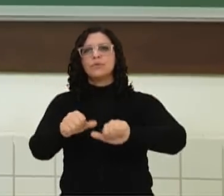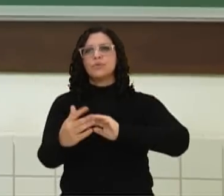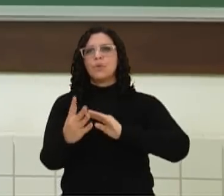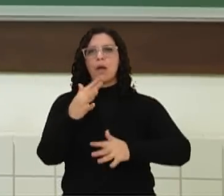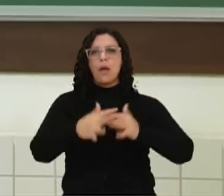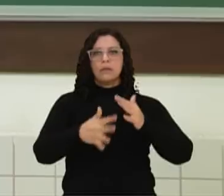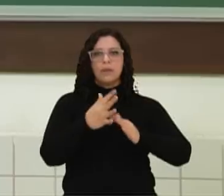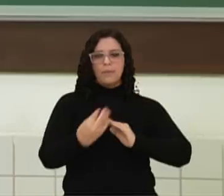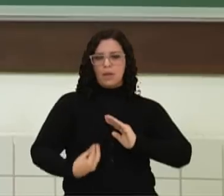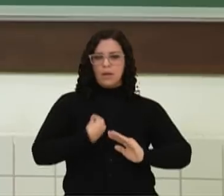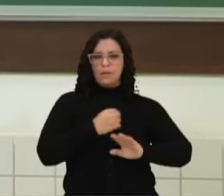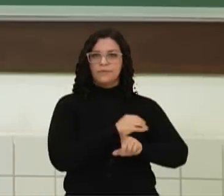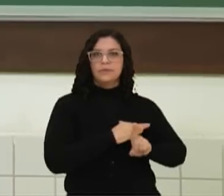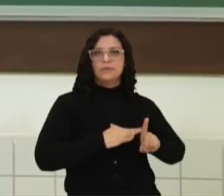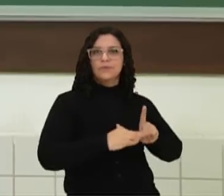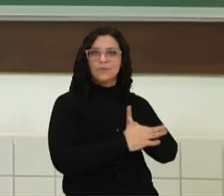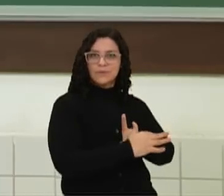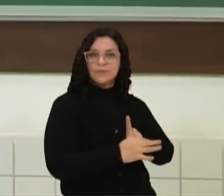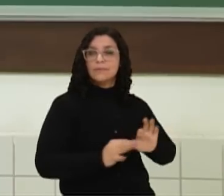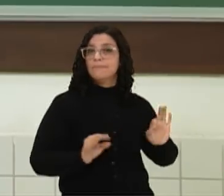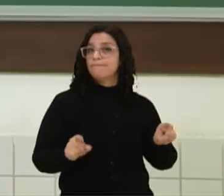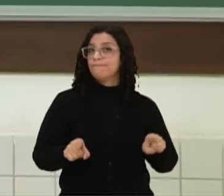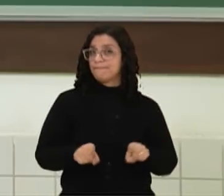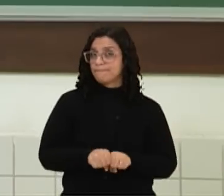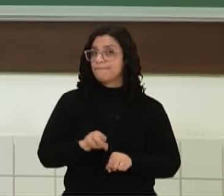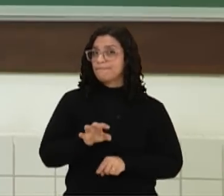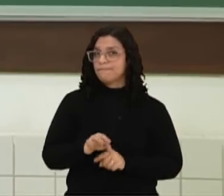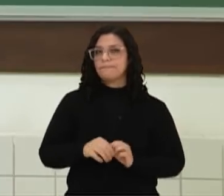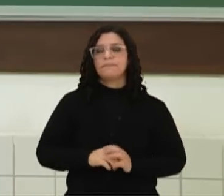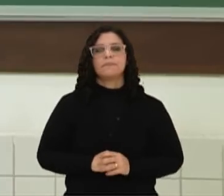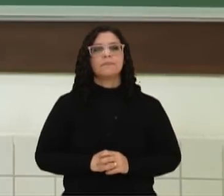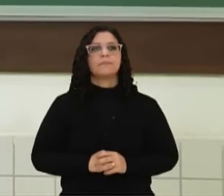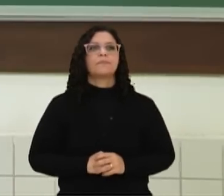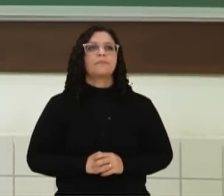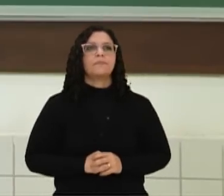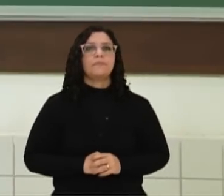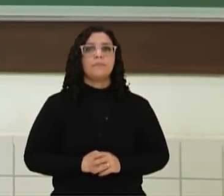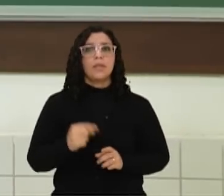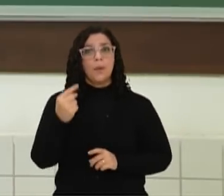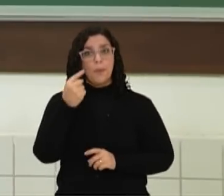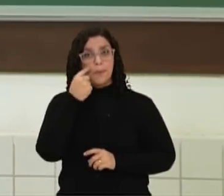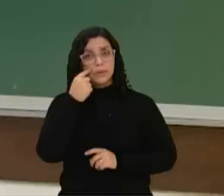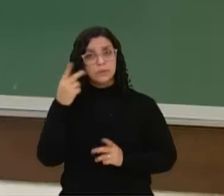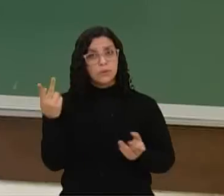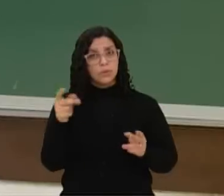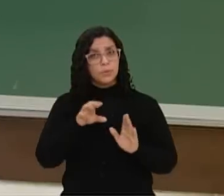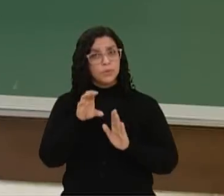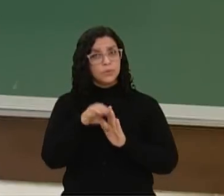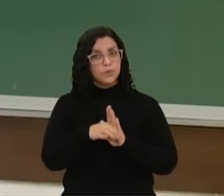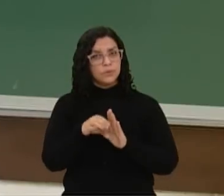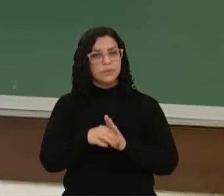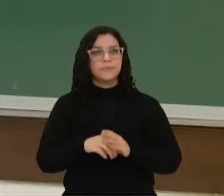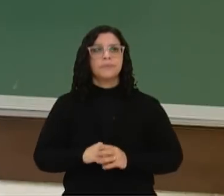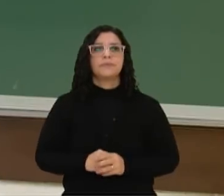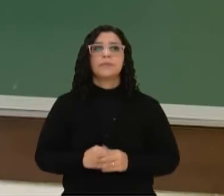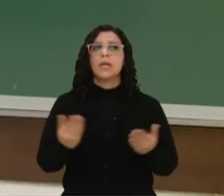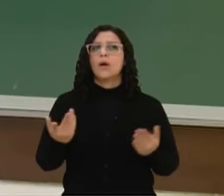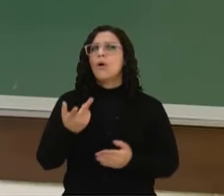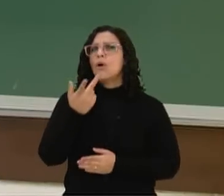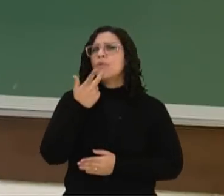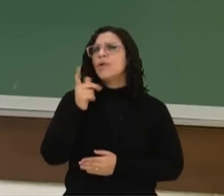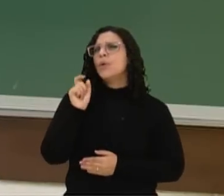naturais que também influenciam nas dinâmicas da sociedade, certo? Então, pensando ali nos conceitos. E aí eu